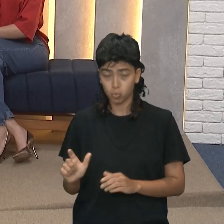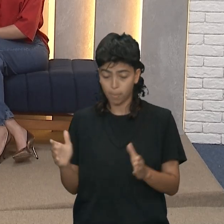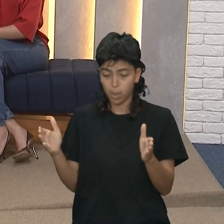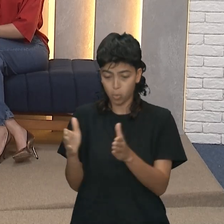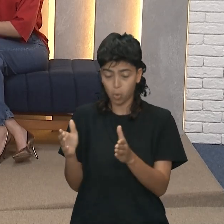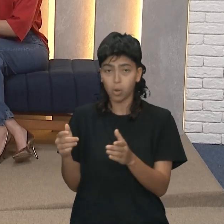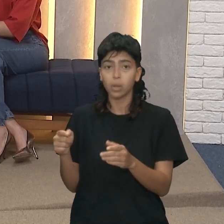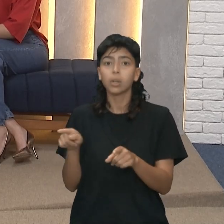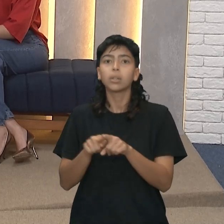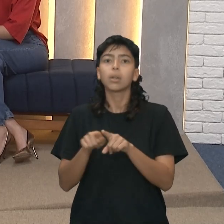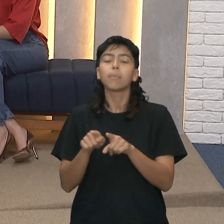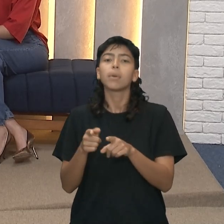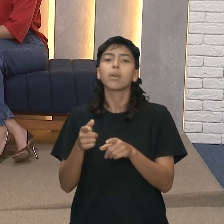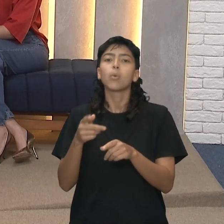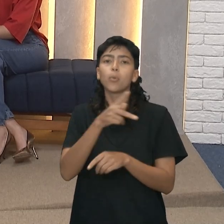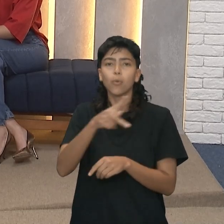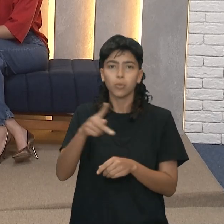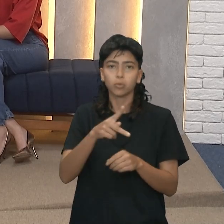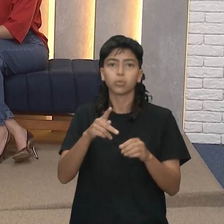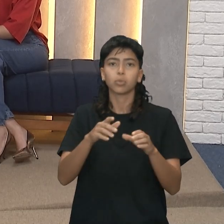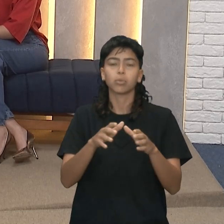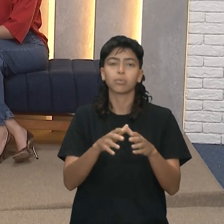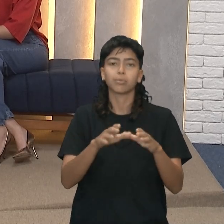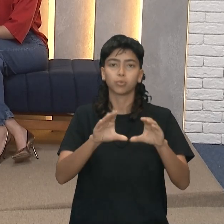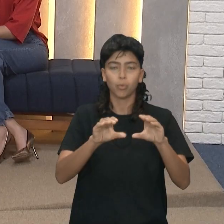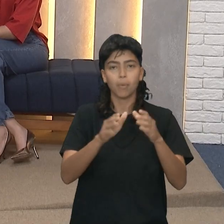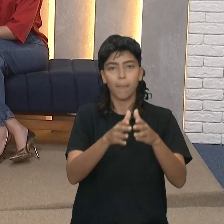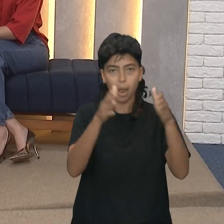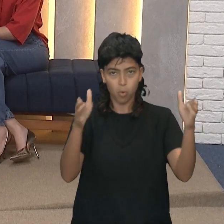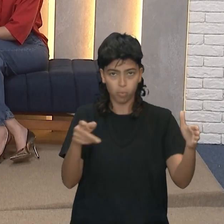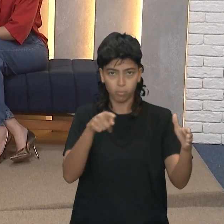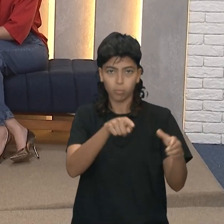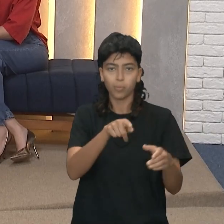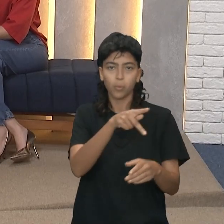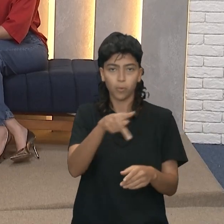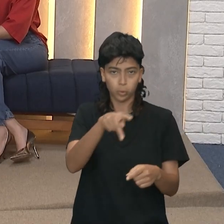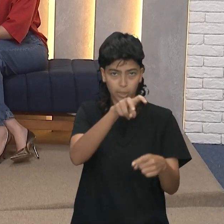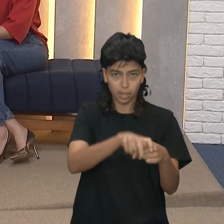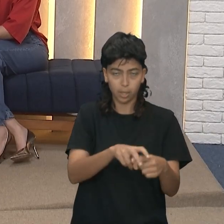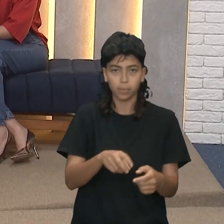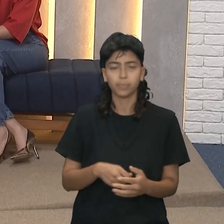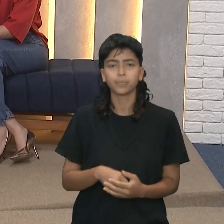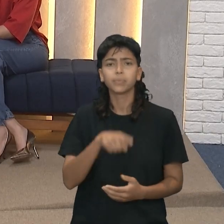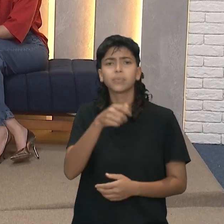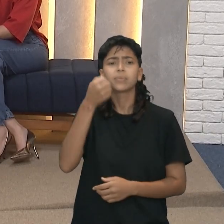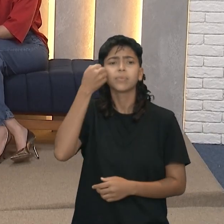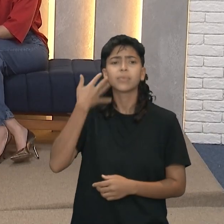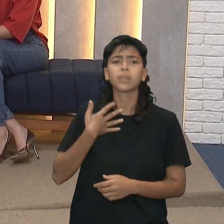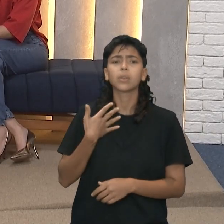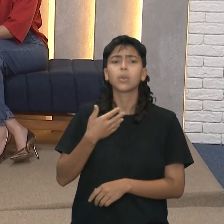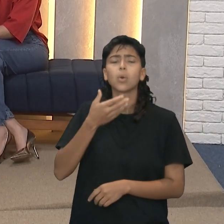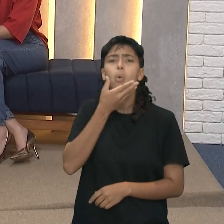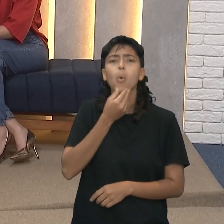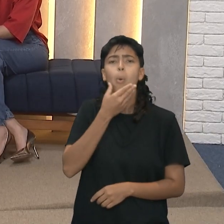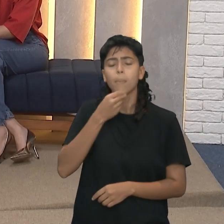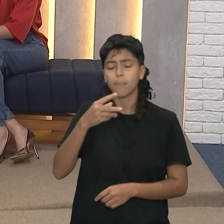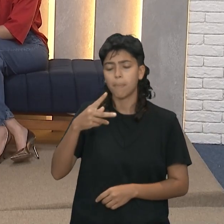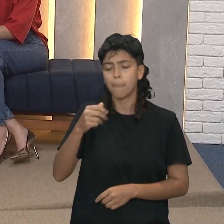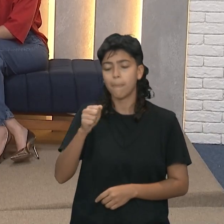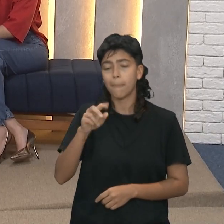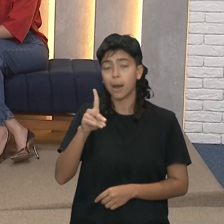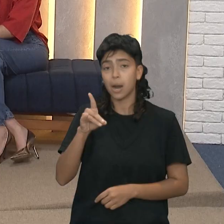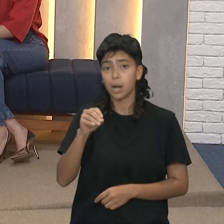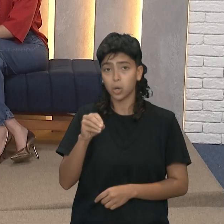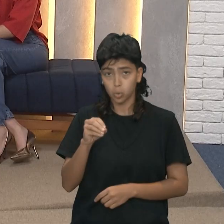lado direito, um sofá branco, maior, onde está o professor. Ele se descreve como um homem pardo de 68 anos de idade e